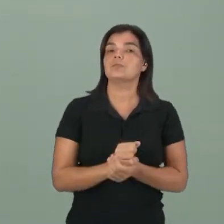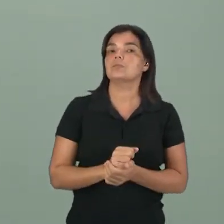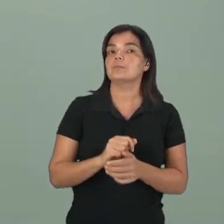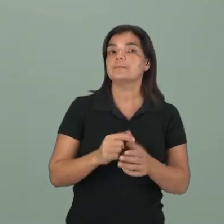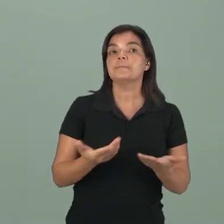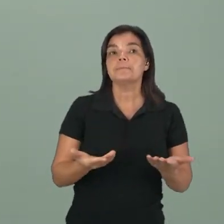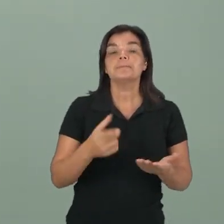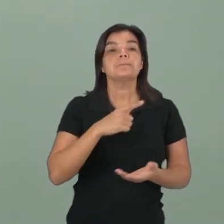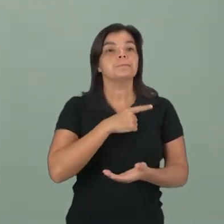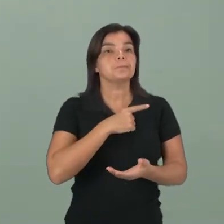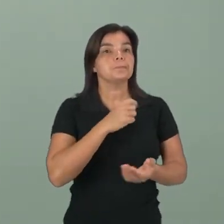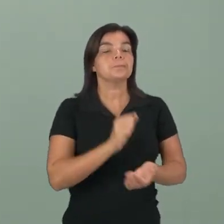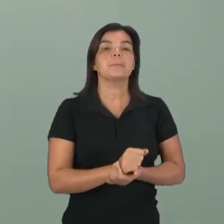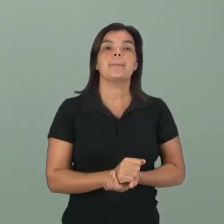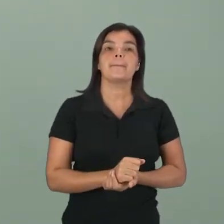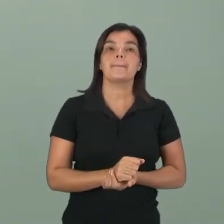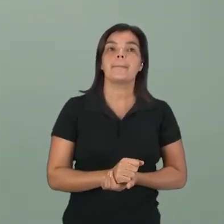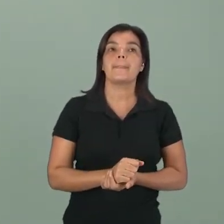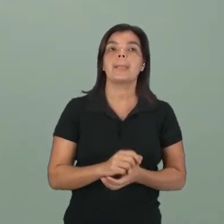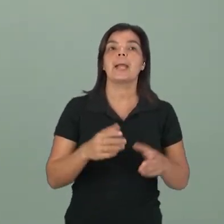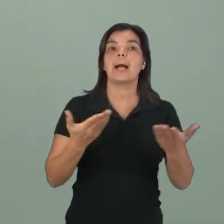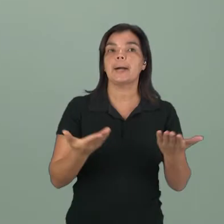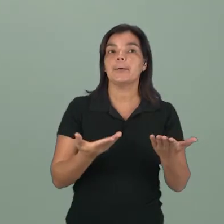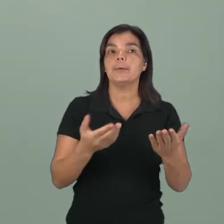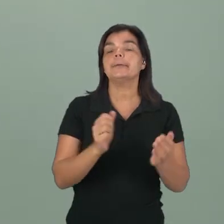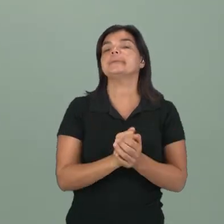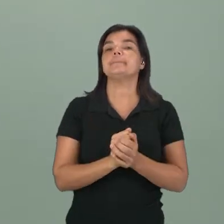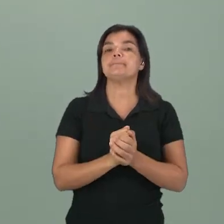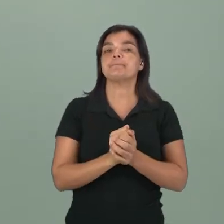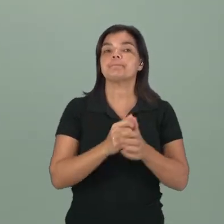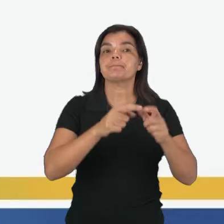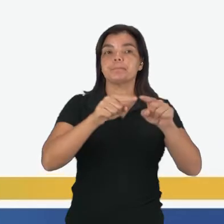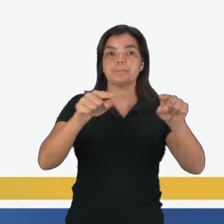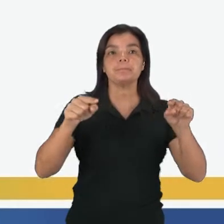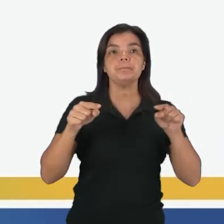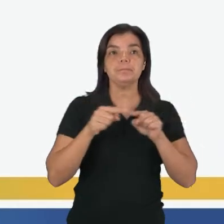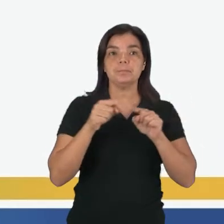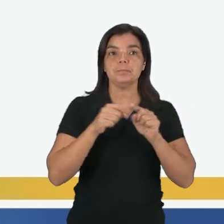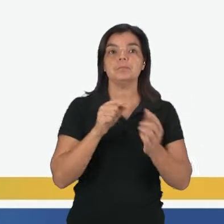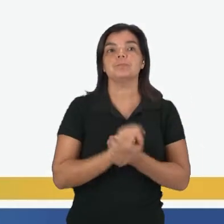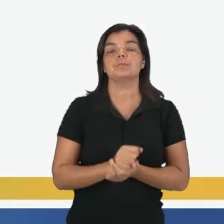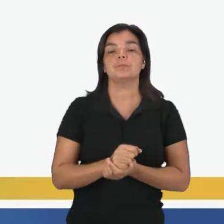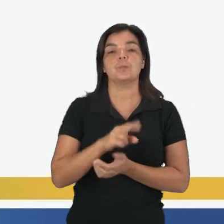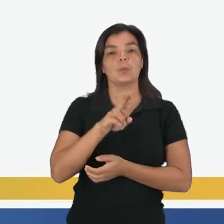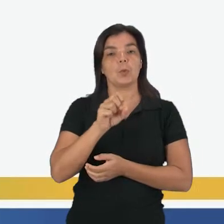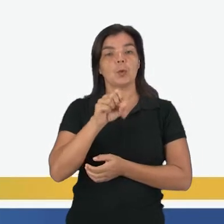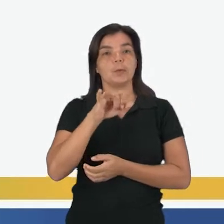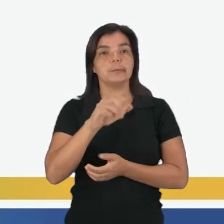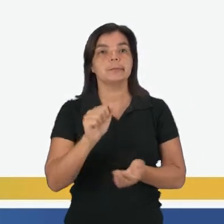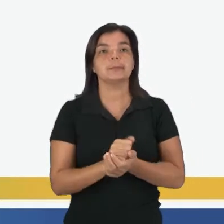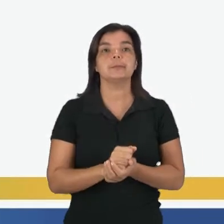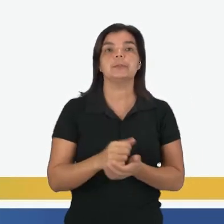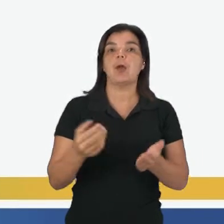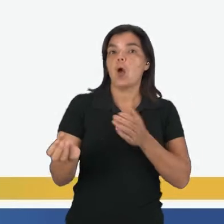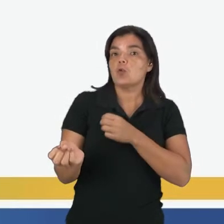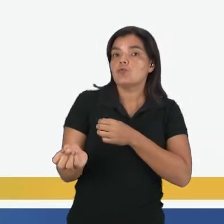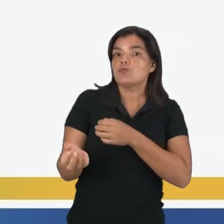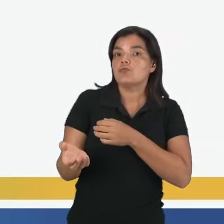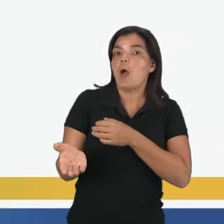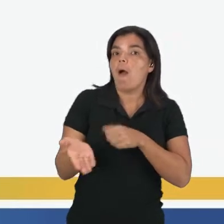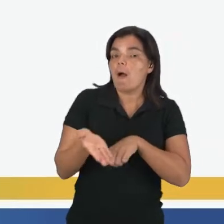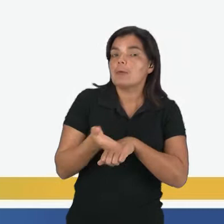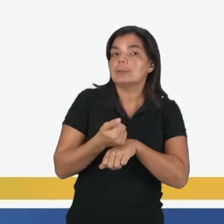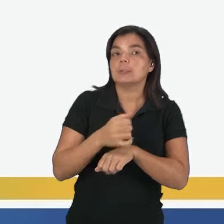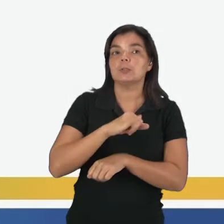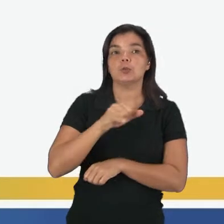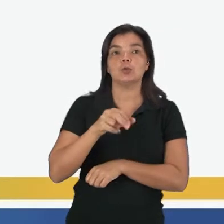obsoleto. E aí temos o caso da usina hidrelétrica de Jirau, em Rondônia. É uma hidrelétrica recente, mas estamos mostrando